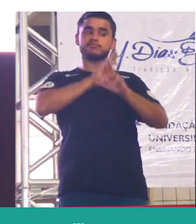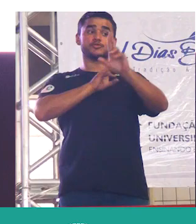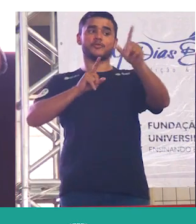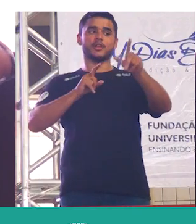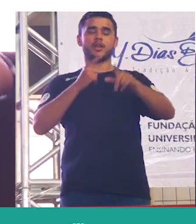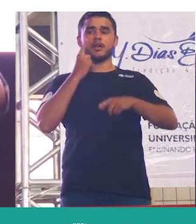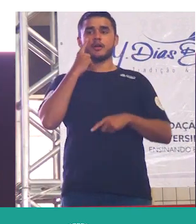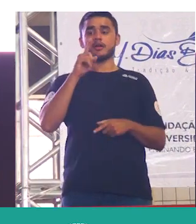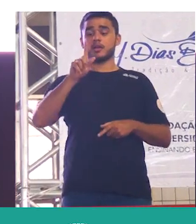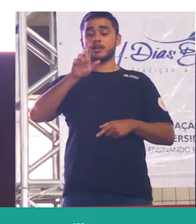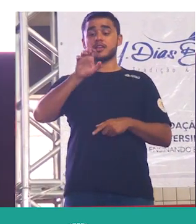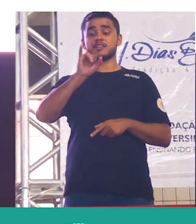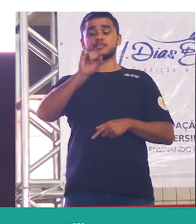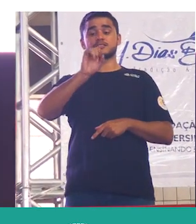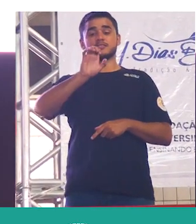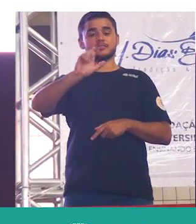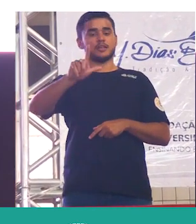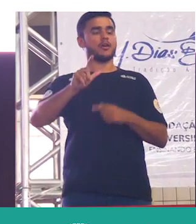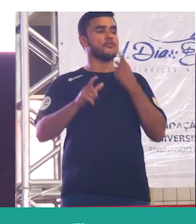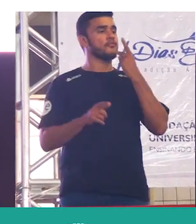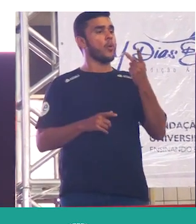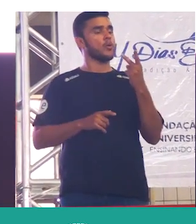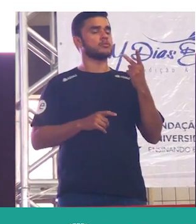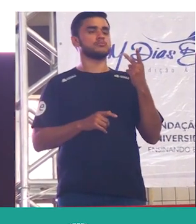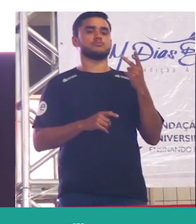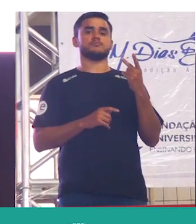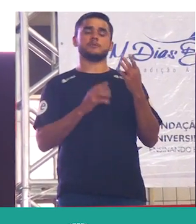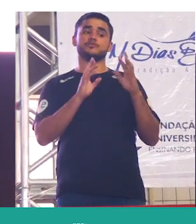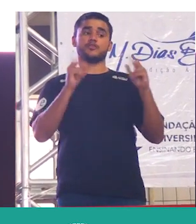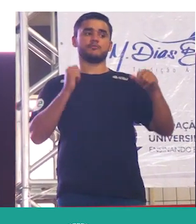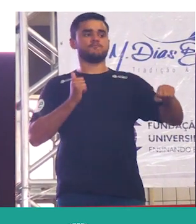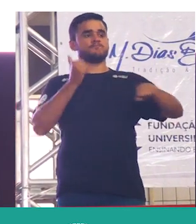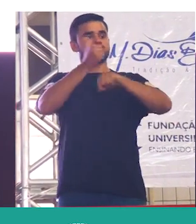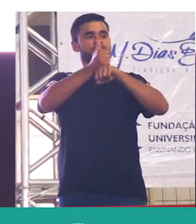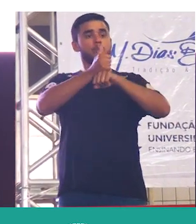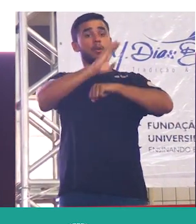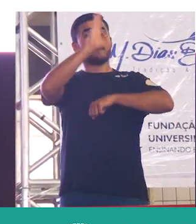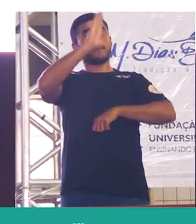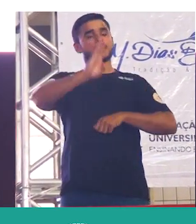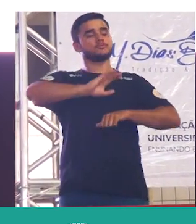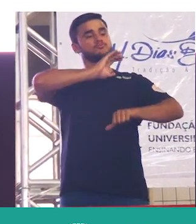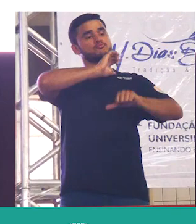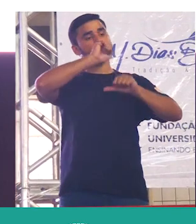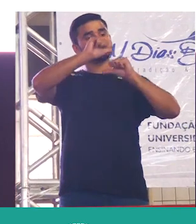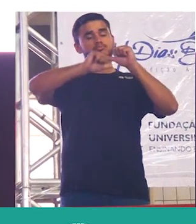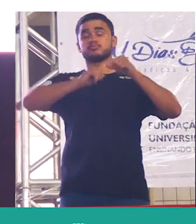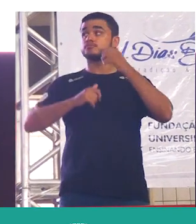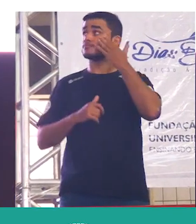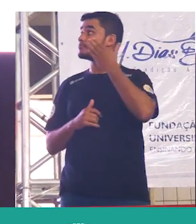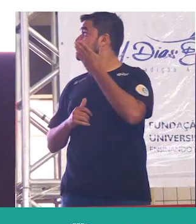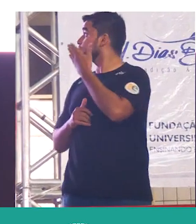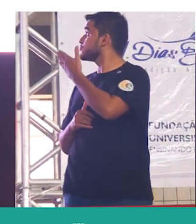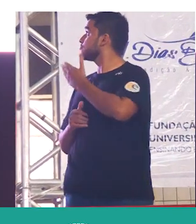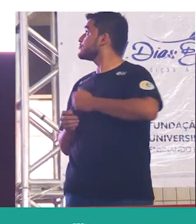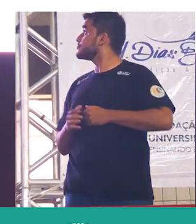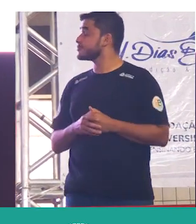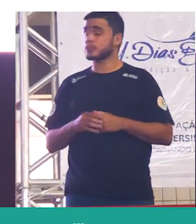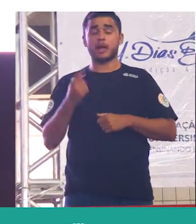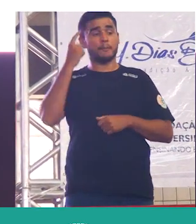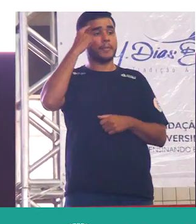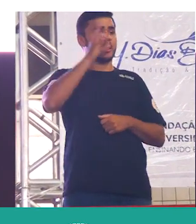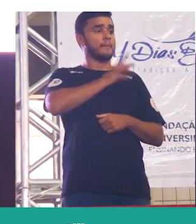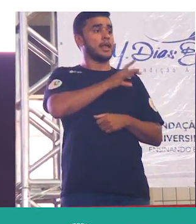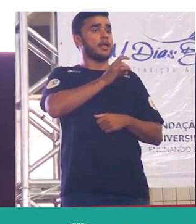ele já chega ao poder num momento muito diferente, pessoal, do Brasil, tá? Não existia mais aquele